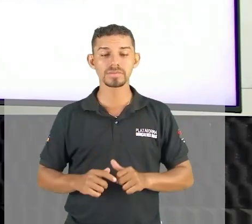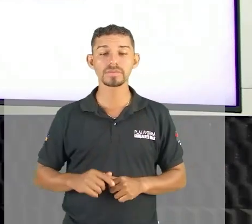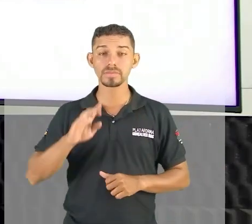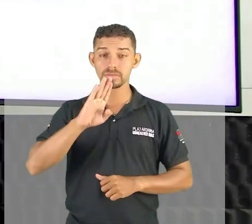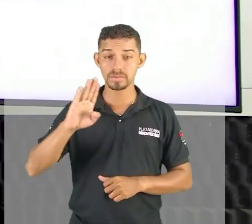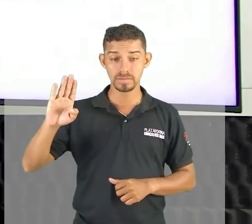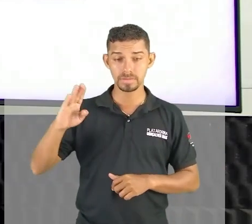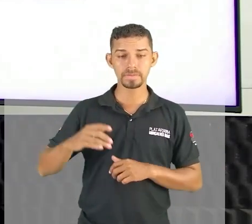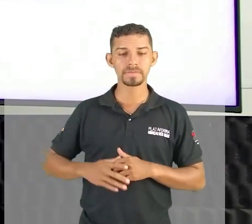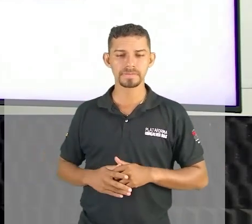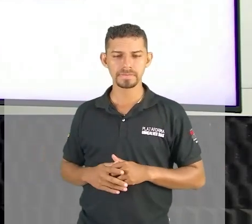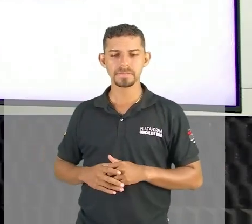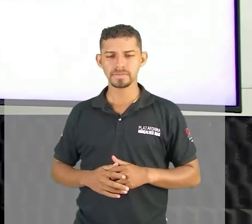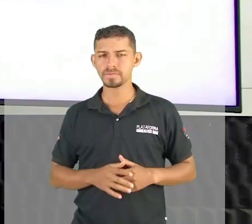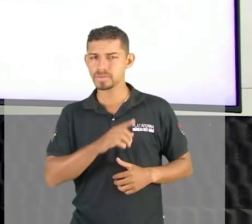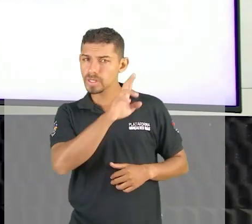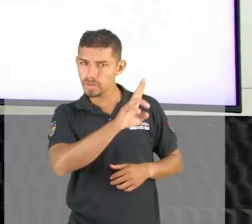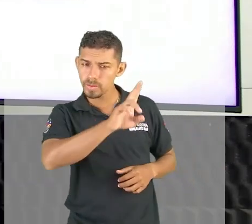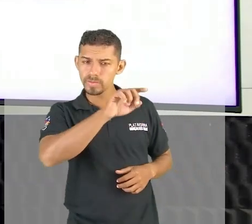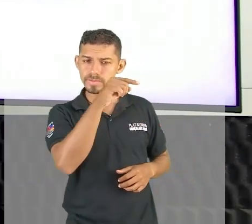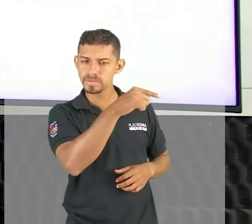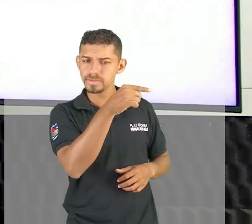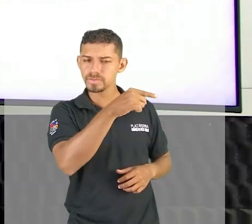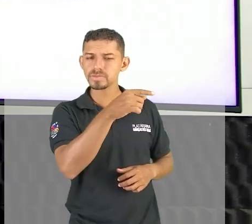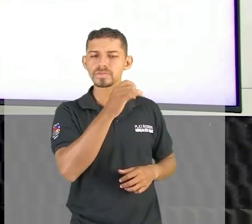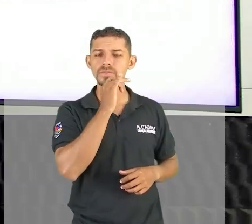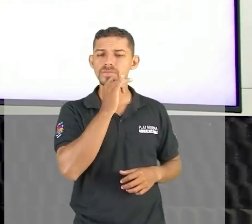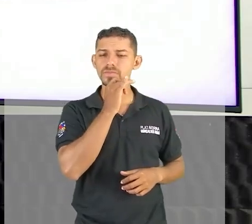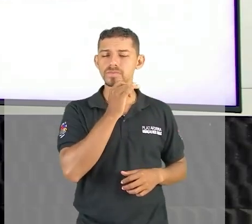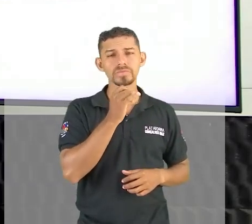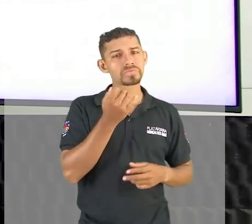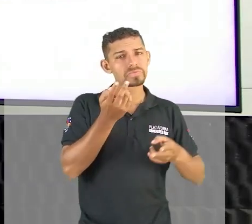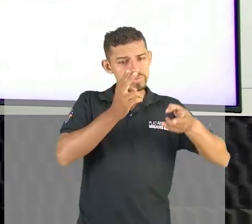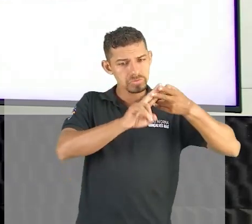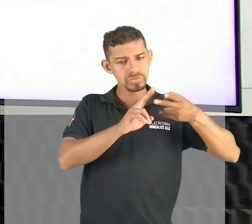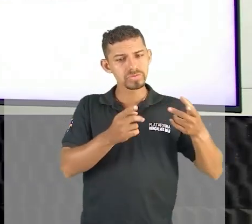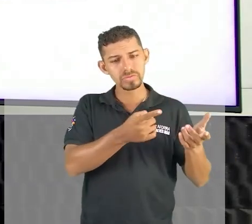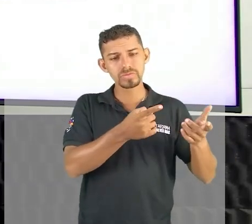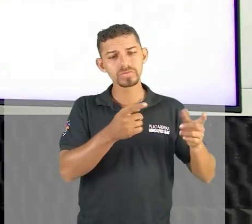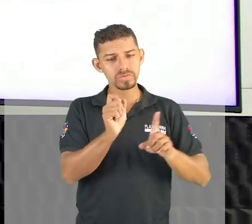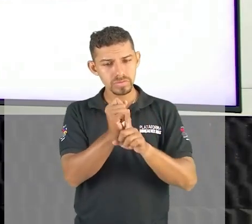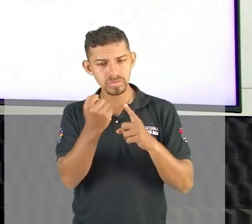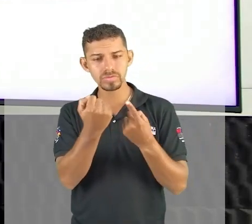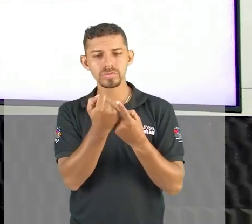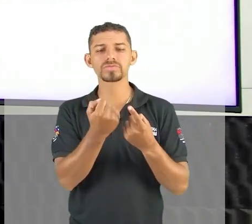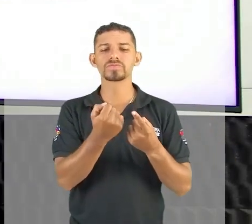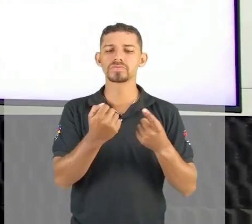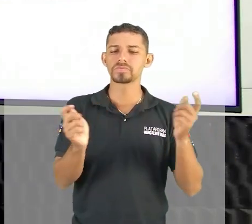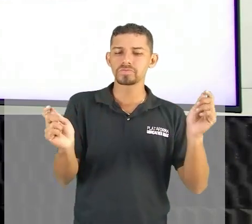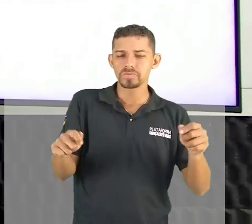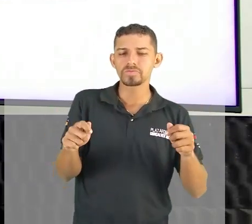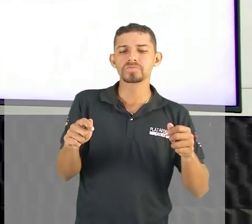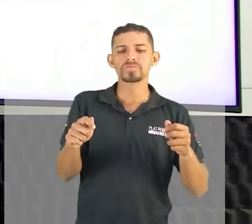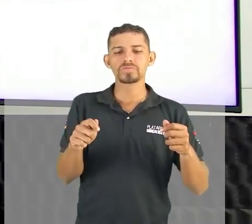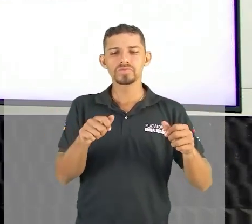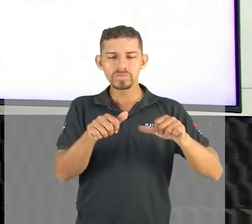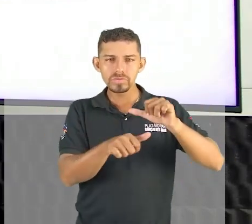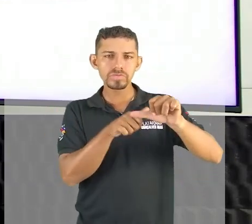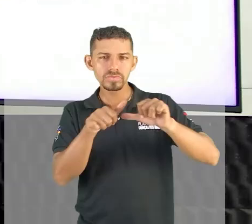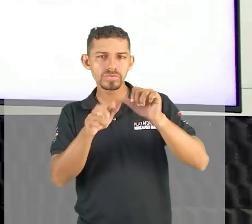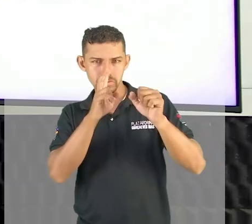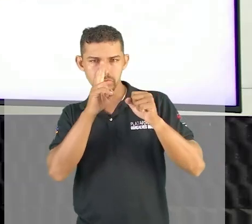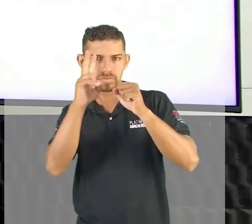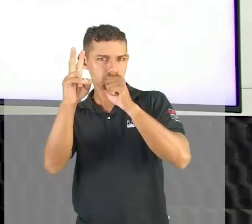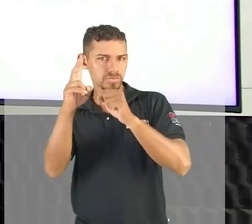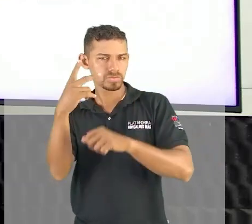b a incorporação desse recurso expressivo eh pela sociedade eh o reflexibilidade e